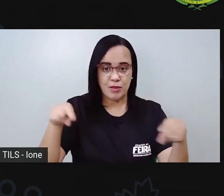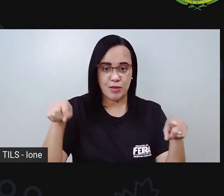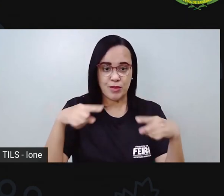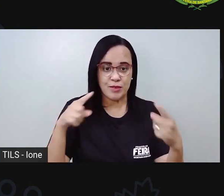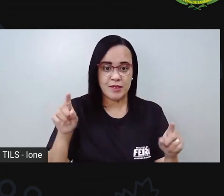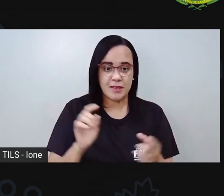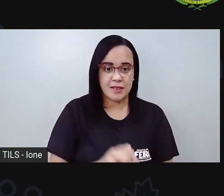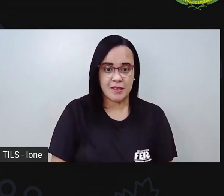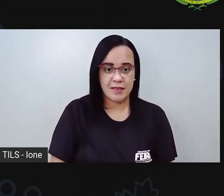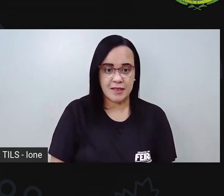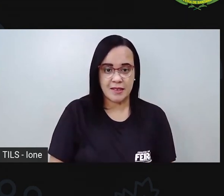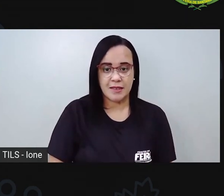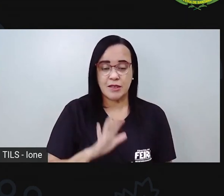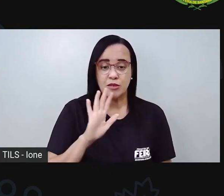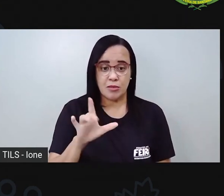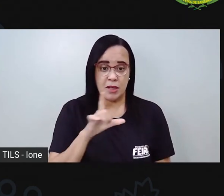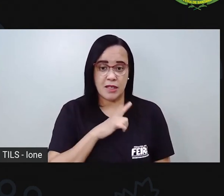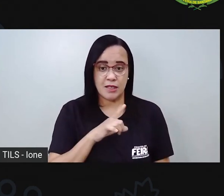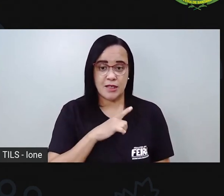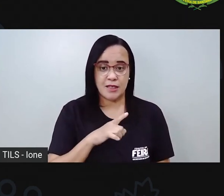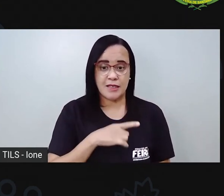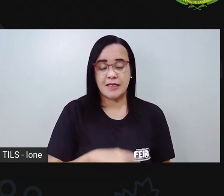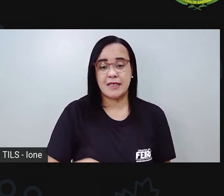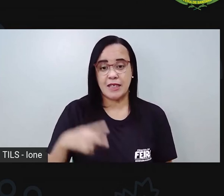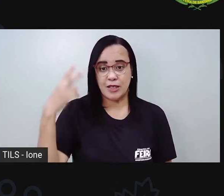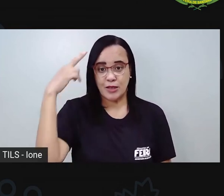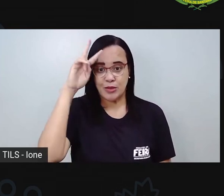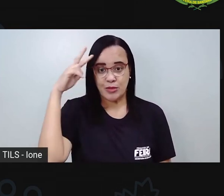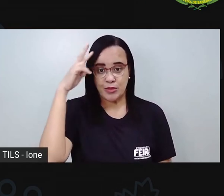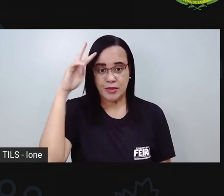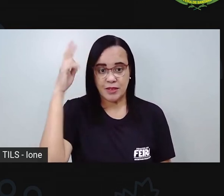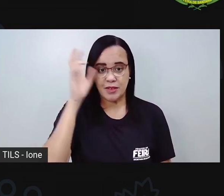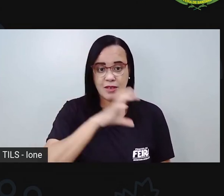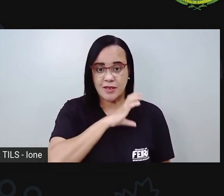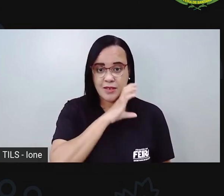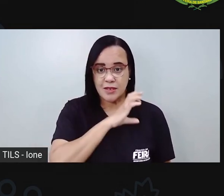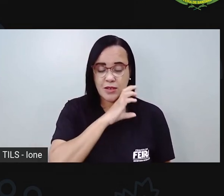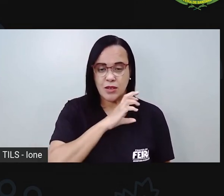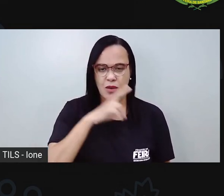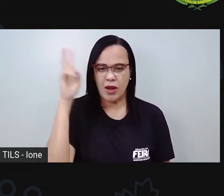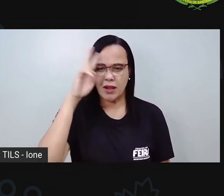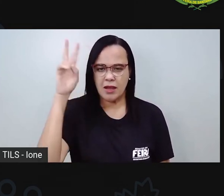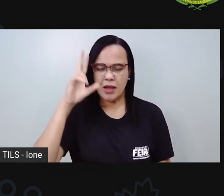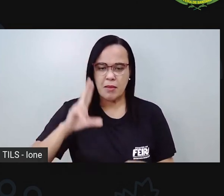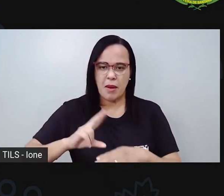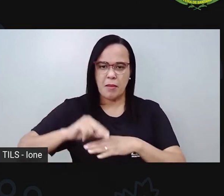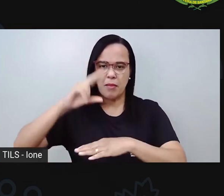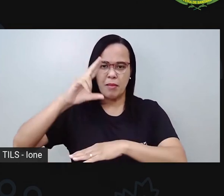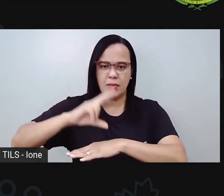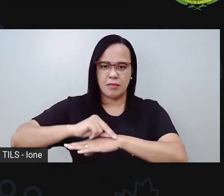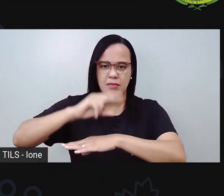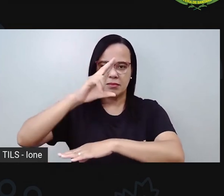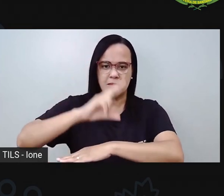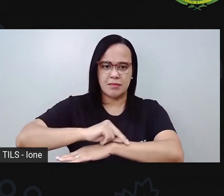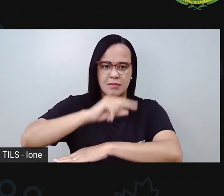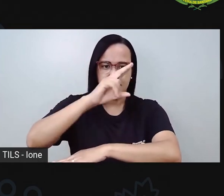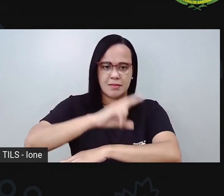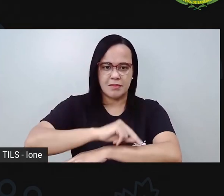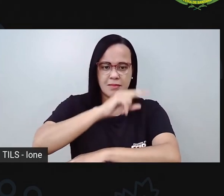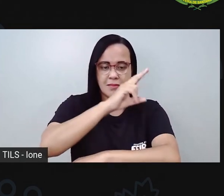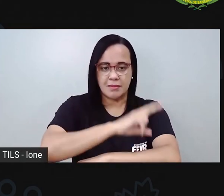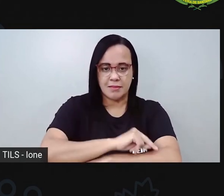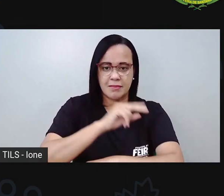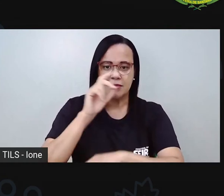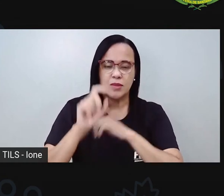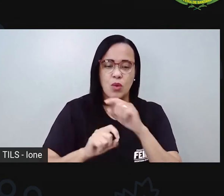não tem um bichinho que apareceu na história que apareceu pulando lembram que era aquela bolinha de isopor